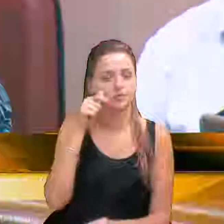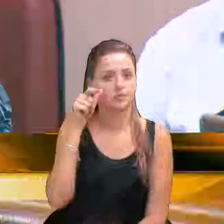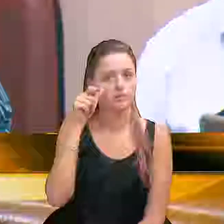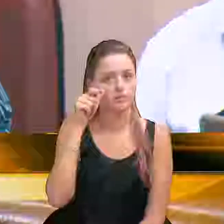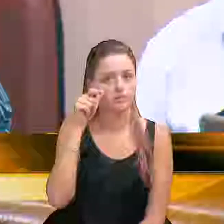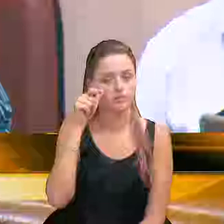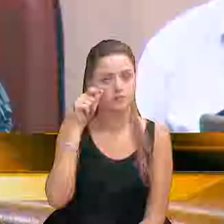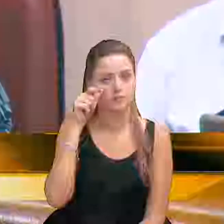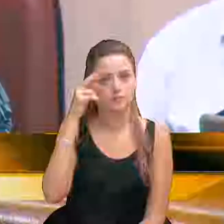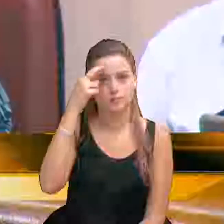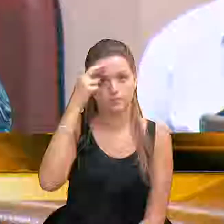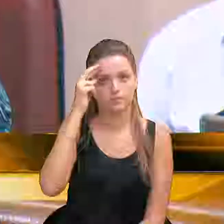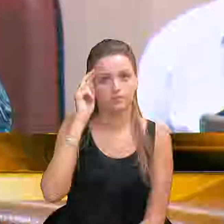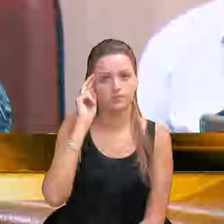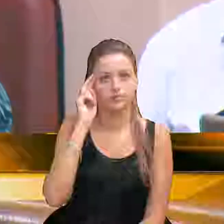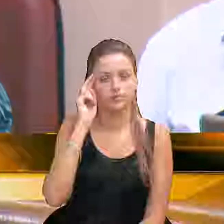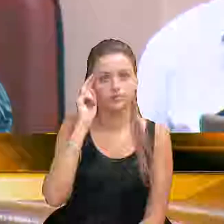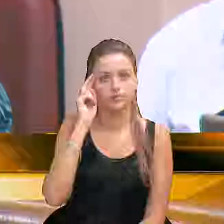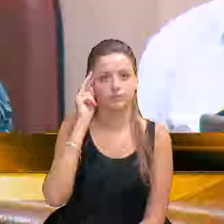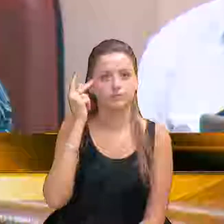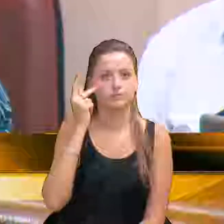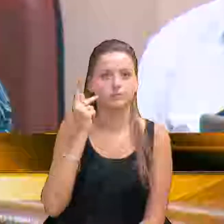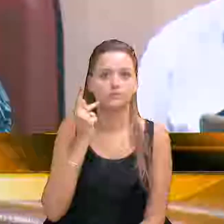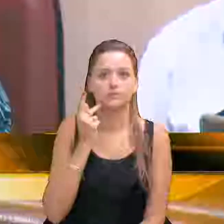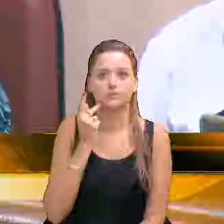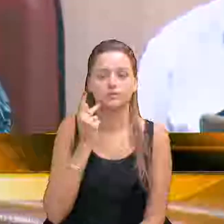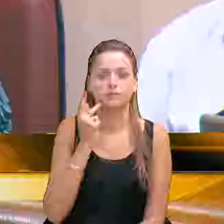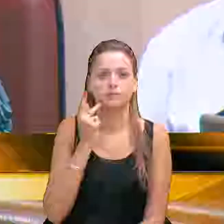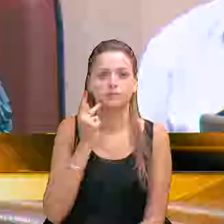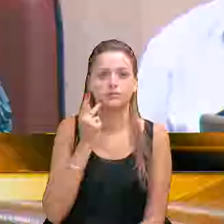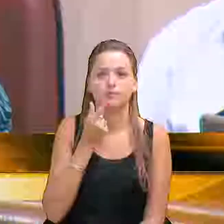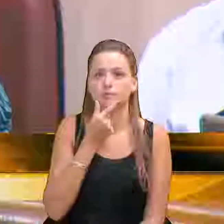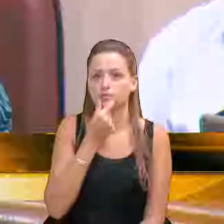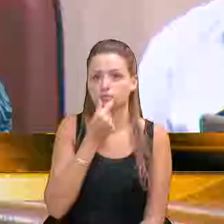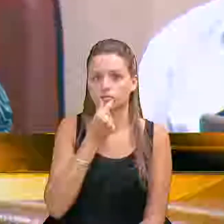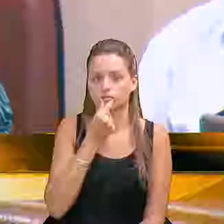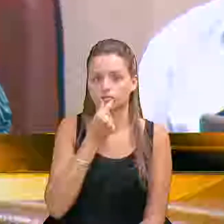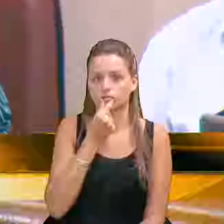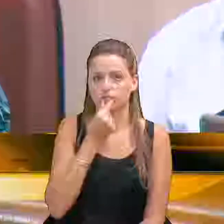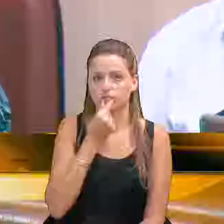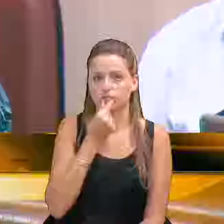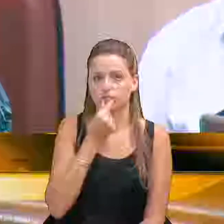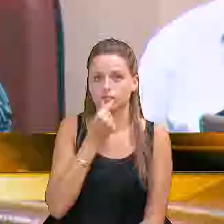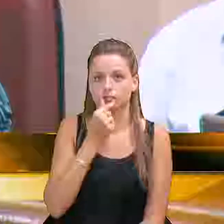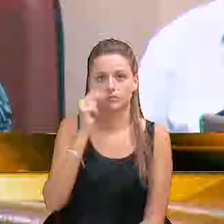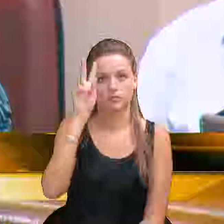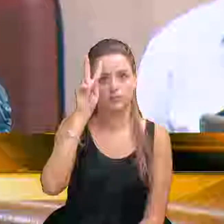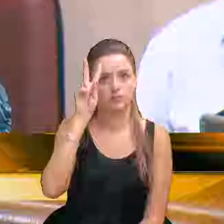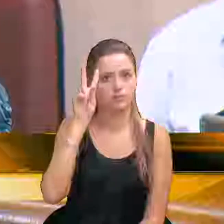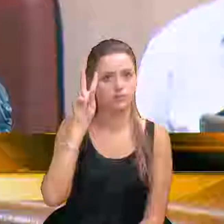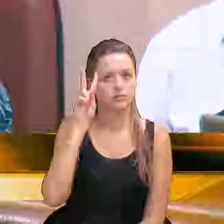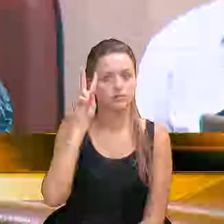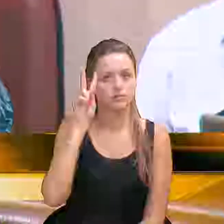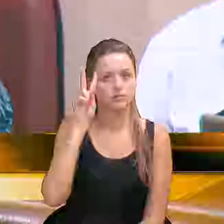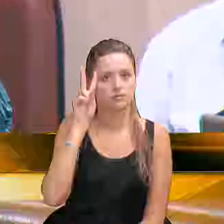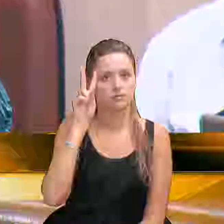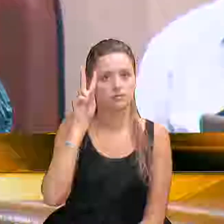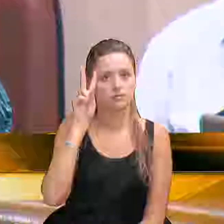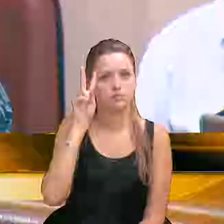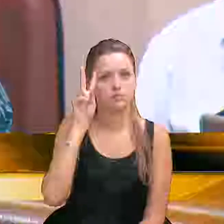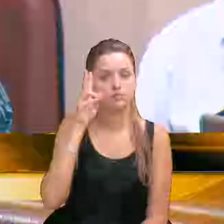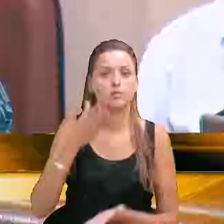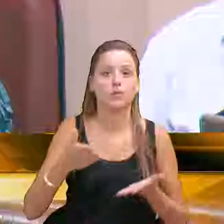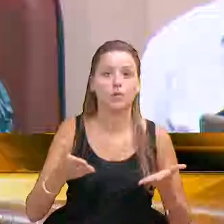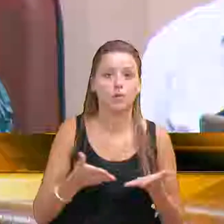Périco, Rafael Bueno, Renato Nunes, Rodrigo Beltrão e Velocino Ues. Os membros